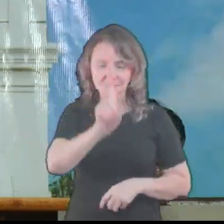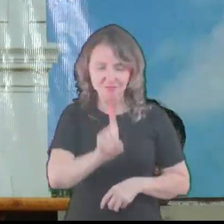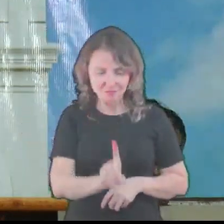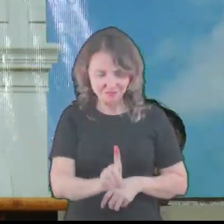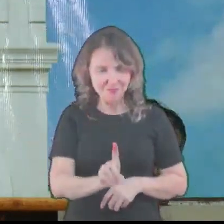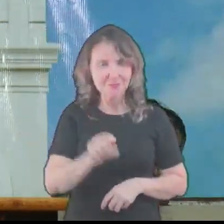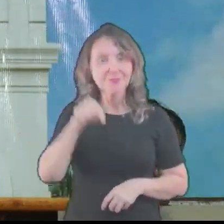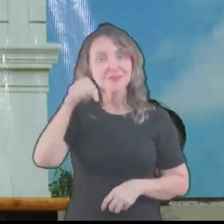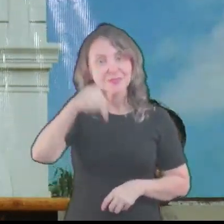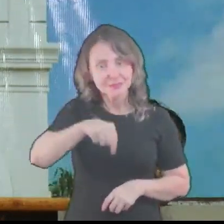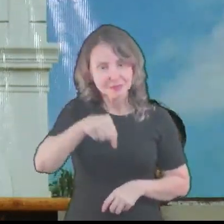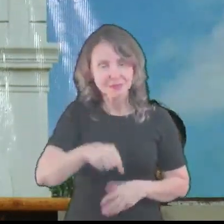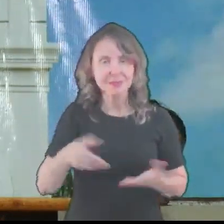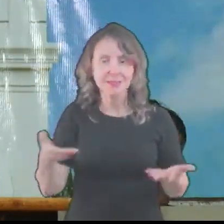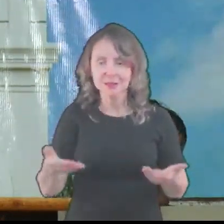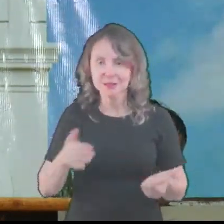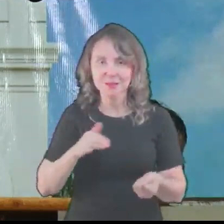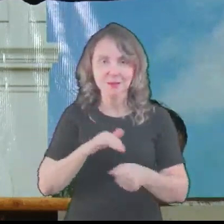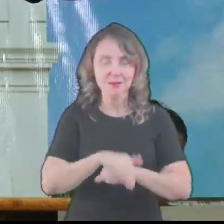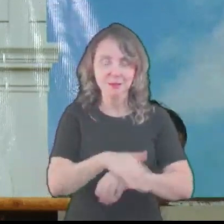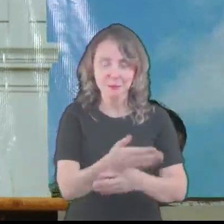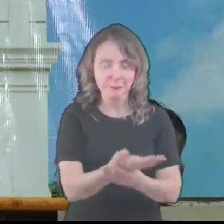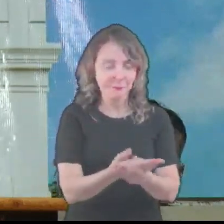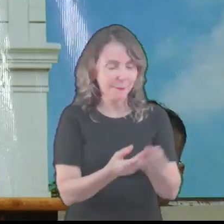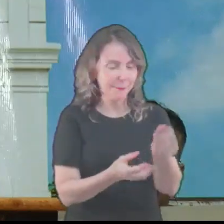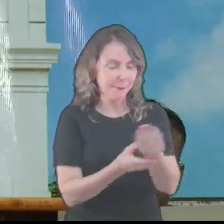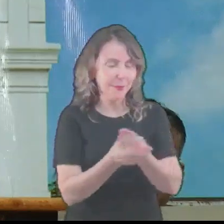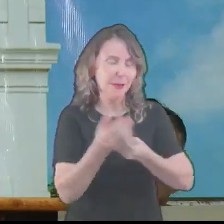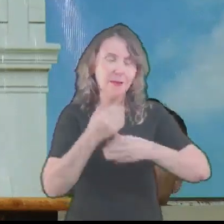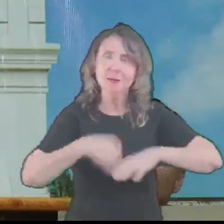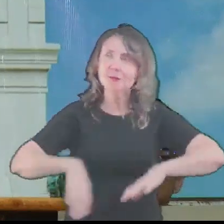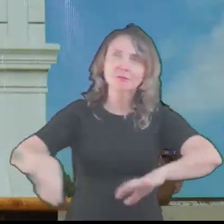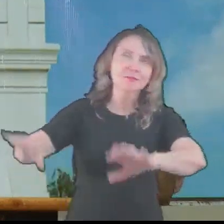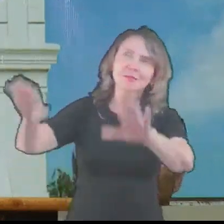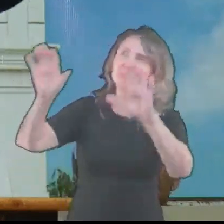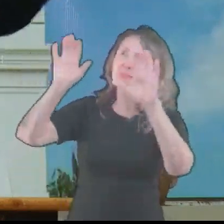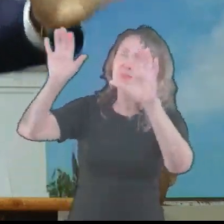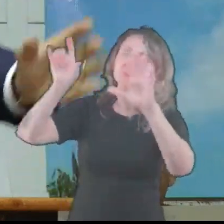ele merece que nós levantemos as mãos e diga para ele: tu és grande,